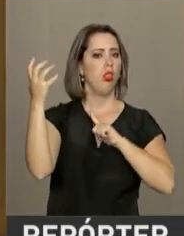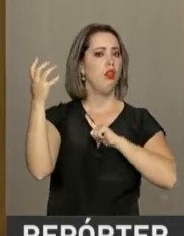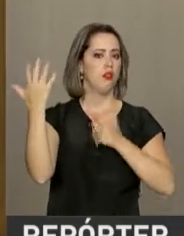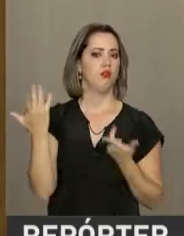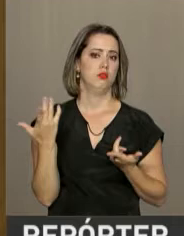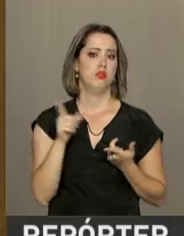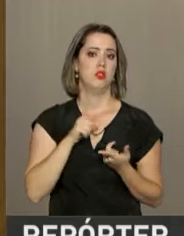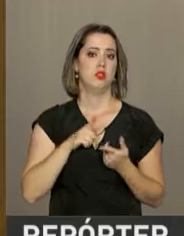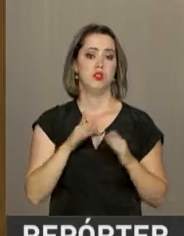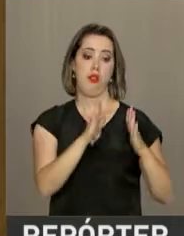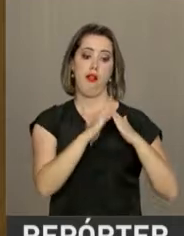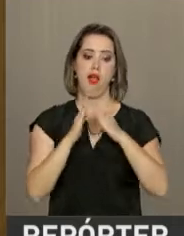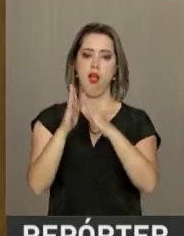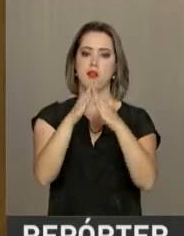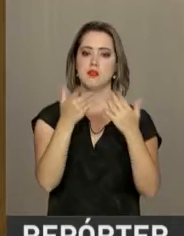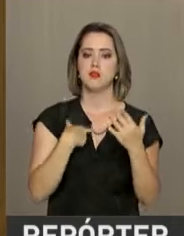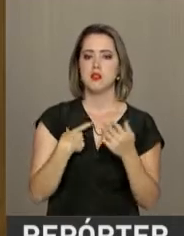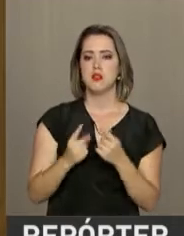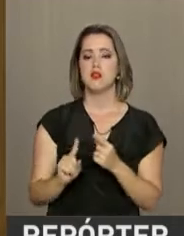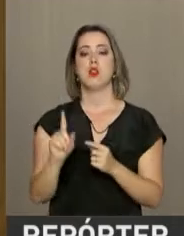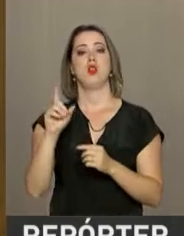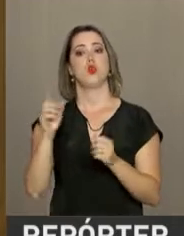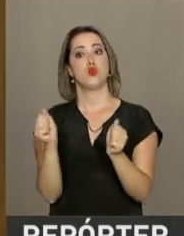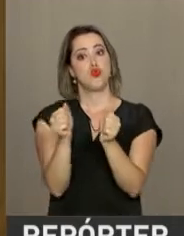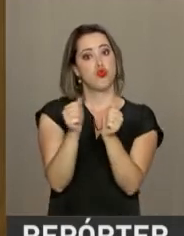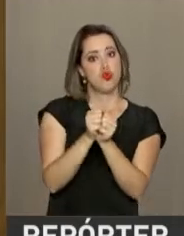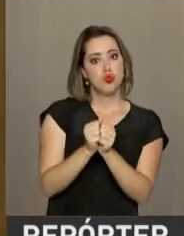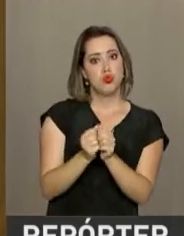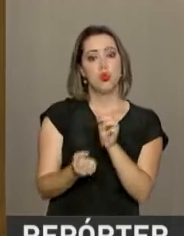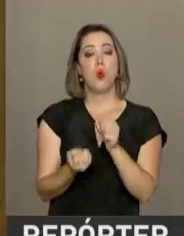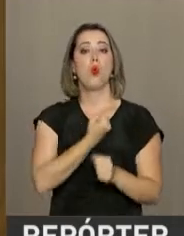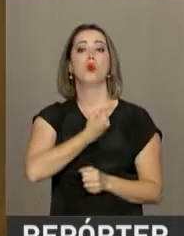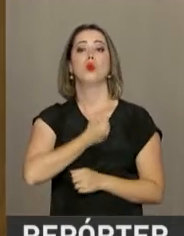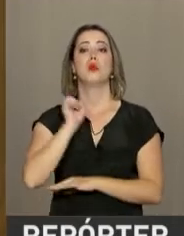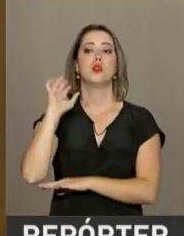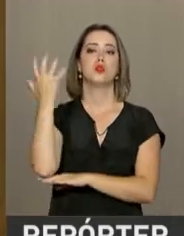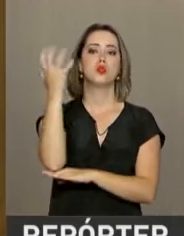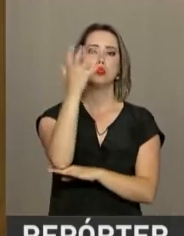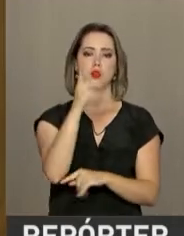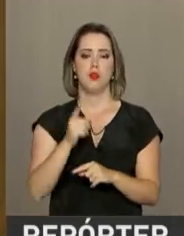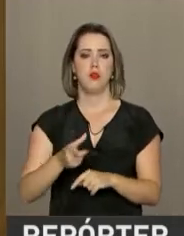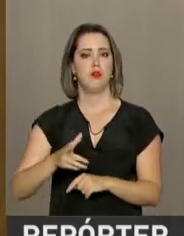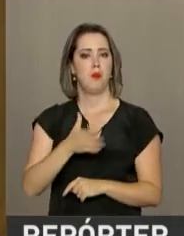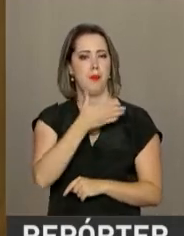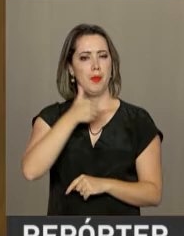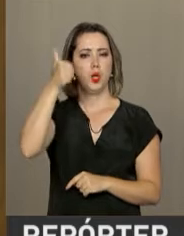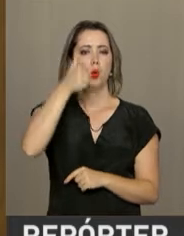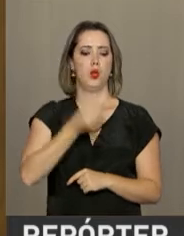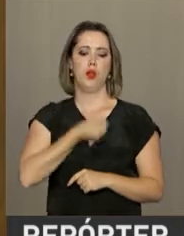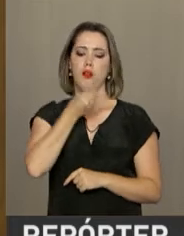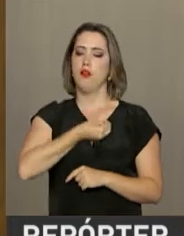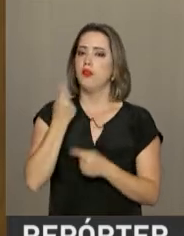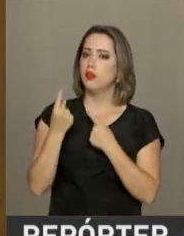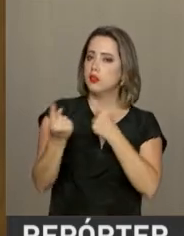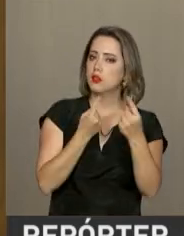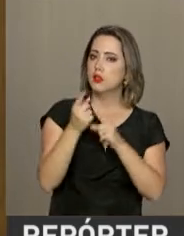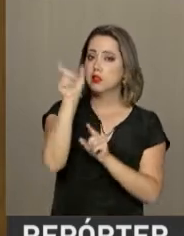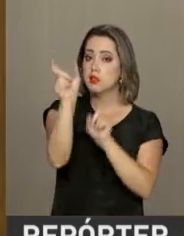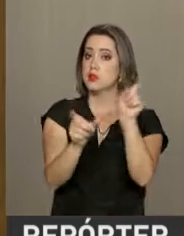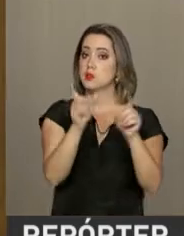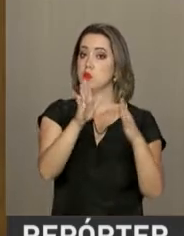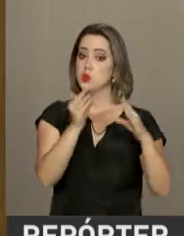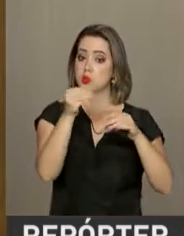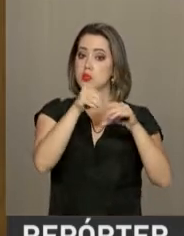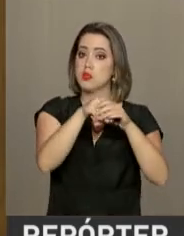número de unidades, de árvores por unidade, melhorando o padrão da qualidade de vida daqueles que vão ser beneficiados,